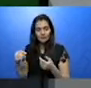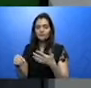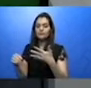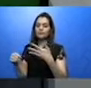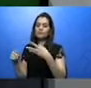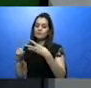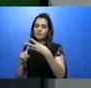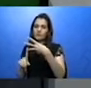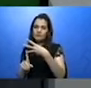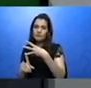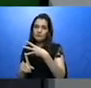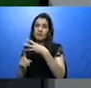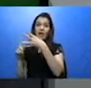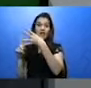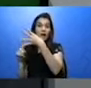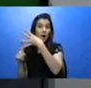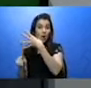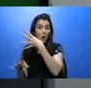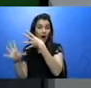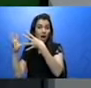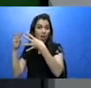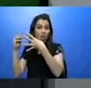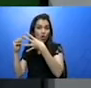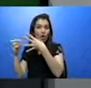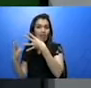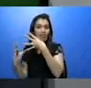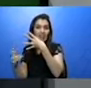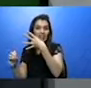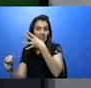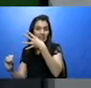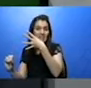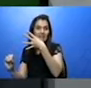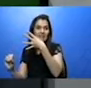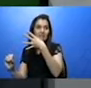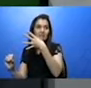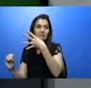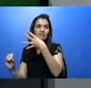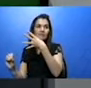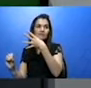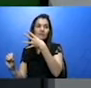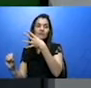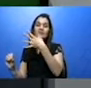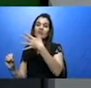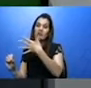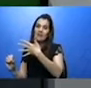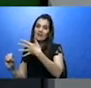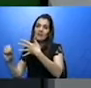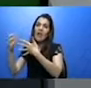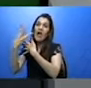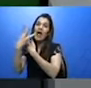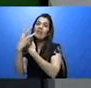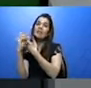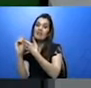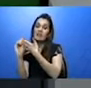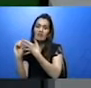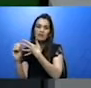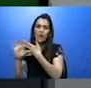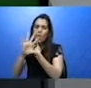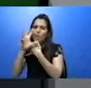30 quilômetros. E na quarta, mais 30 quilômetros, né? Porque são 5 noites. Então, na quinta, mais